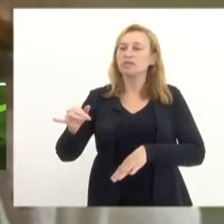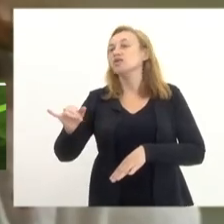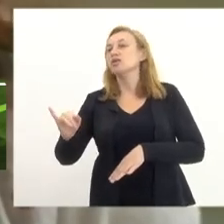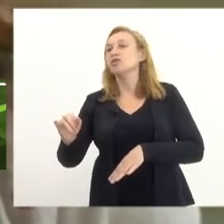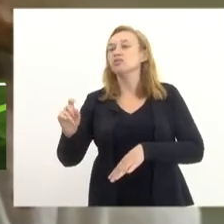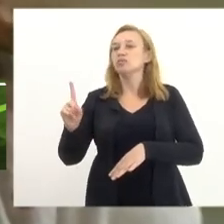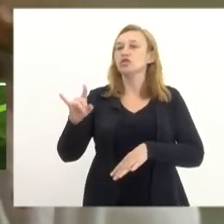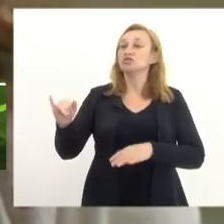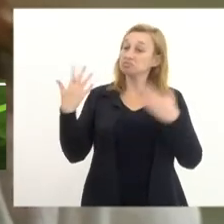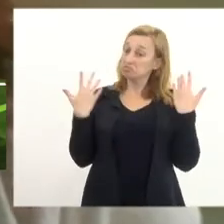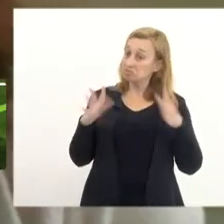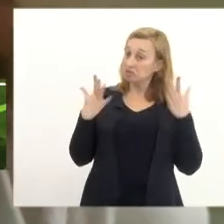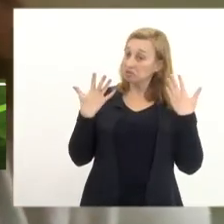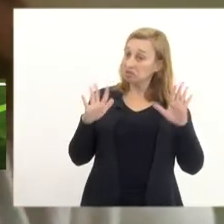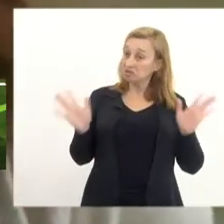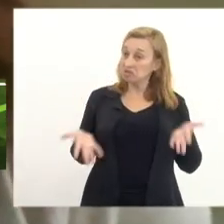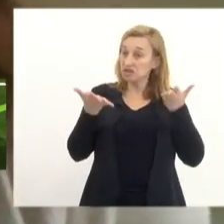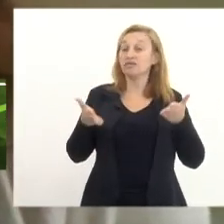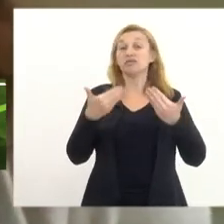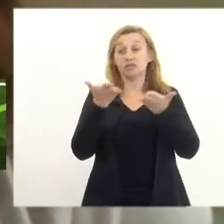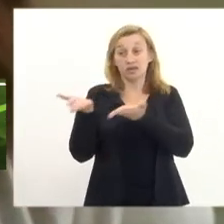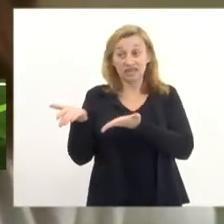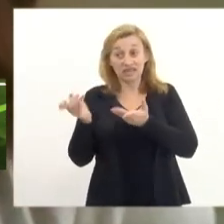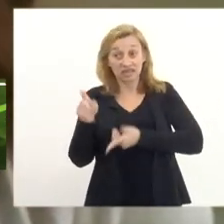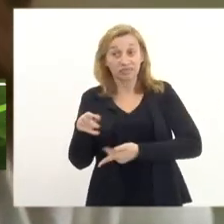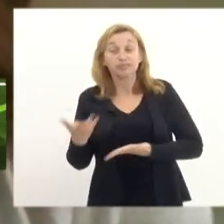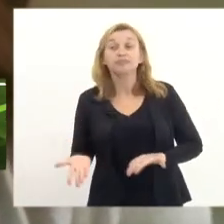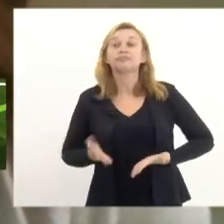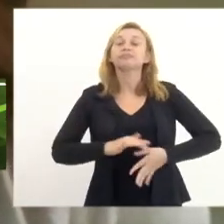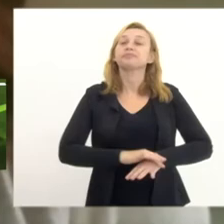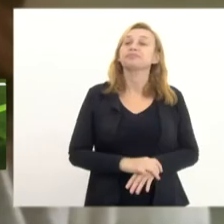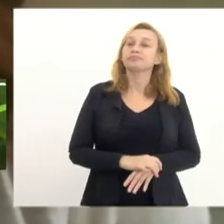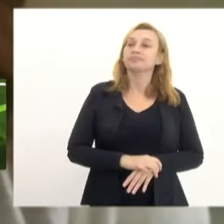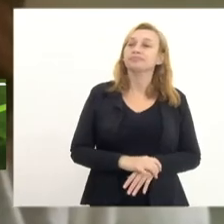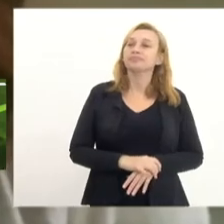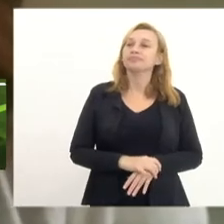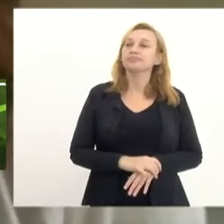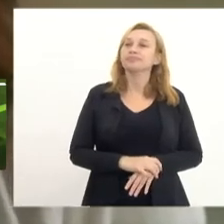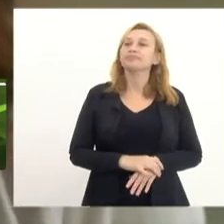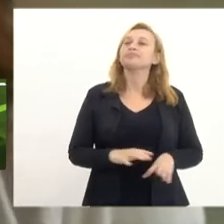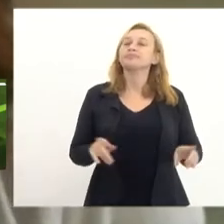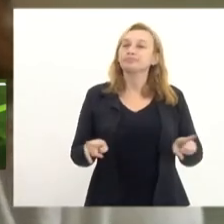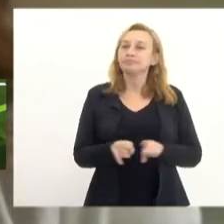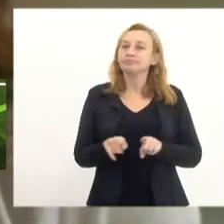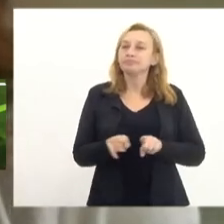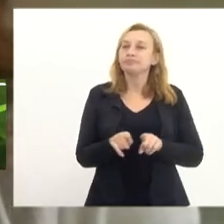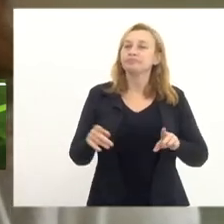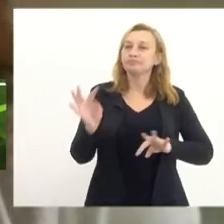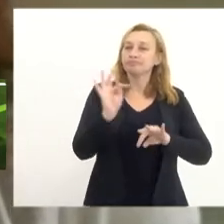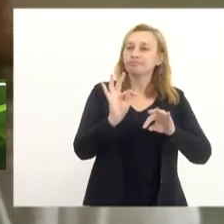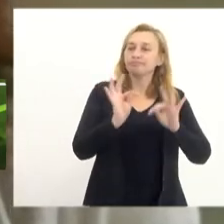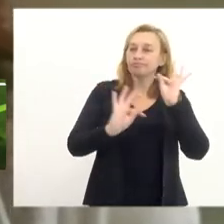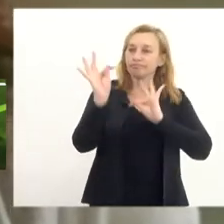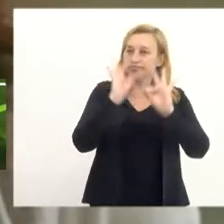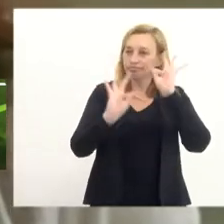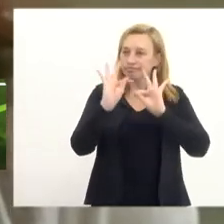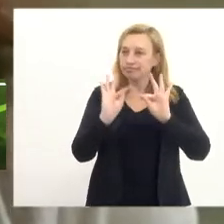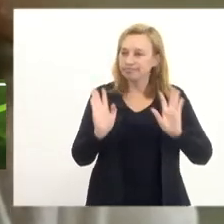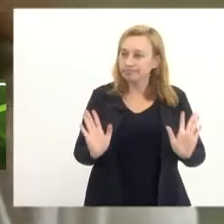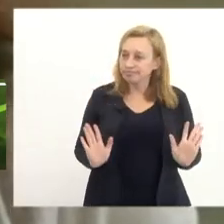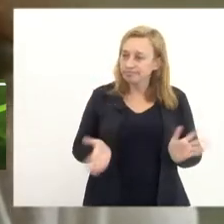aplaudir uma iniciativa como essa, né? E no auge dessa tecnologia, dessa disposição